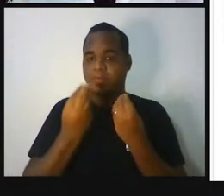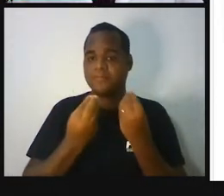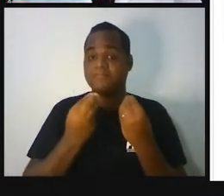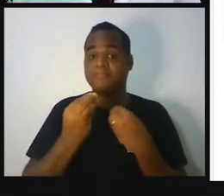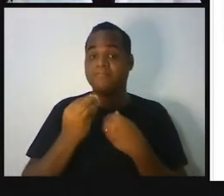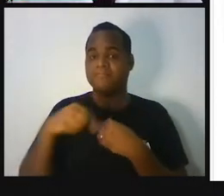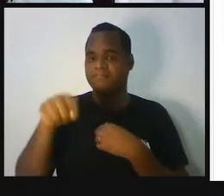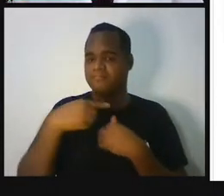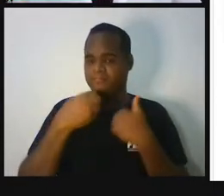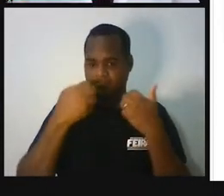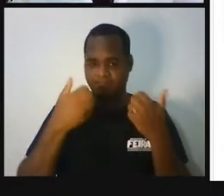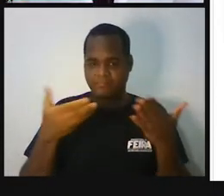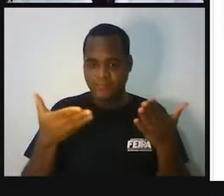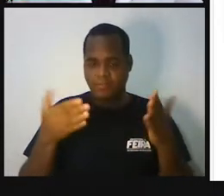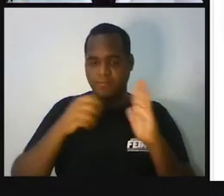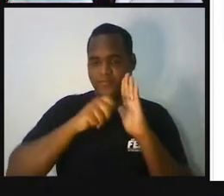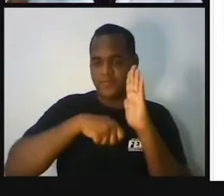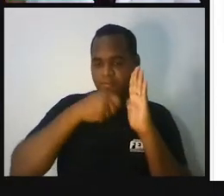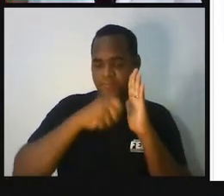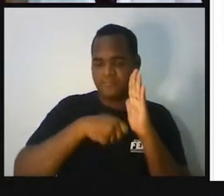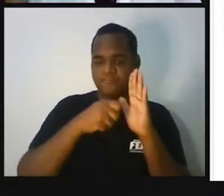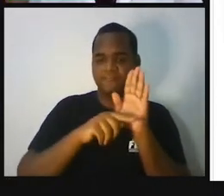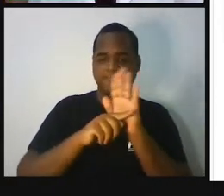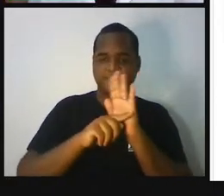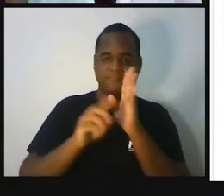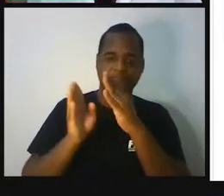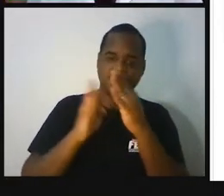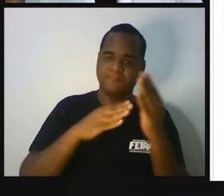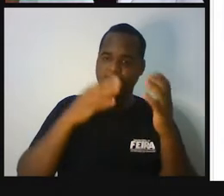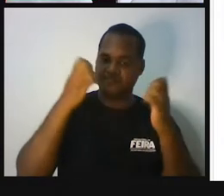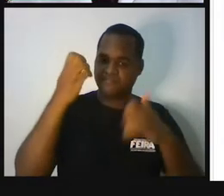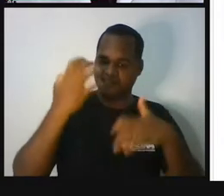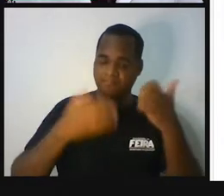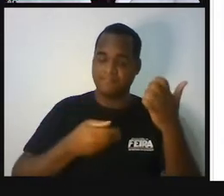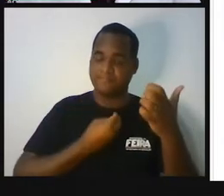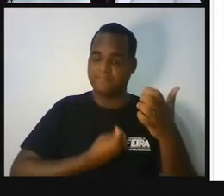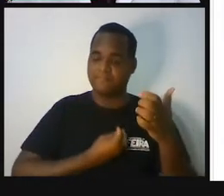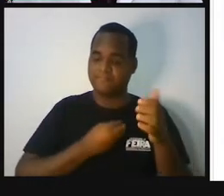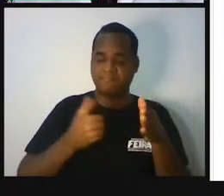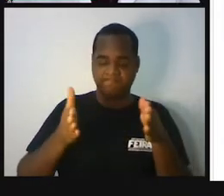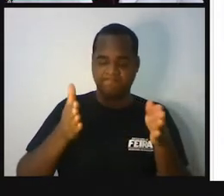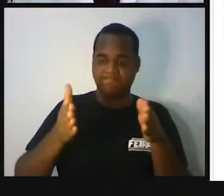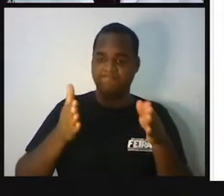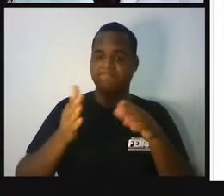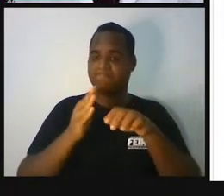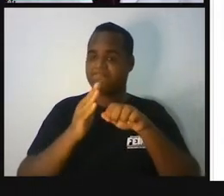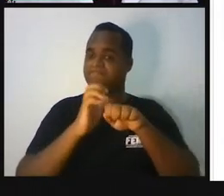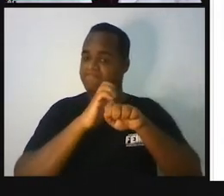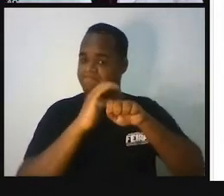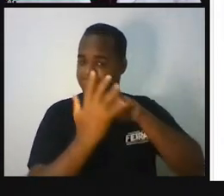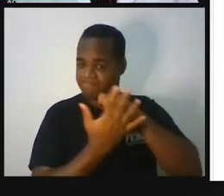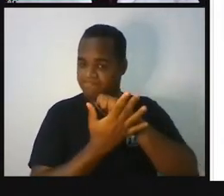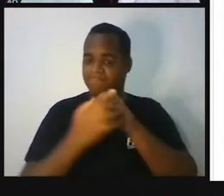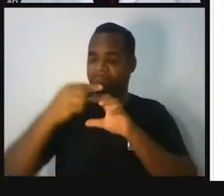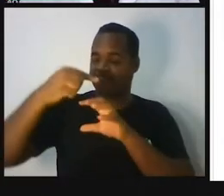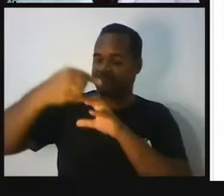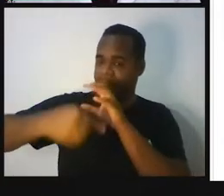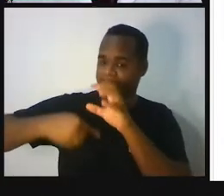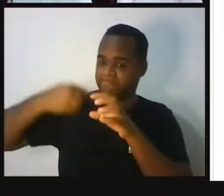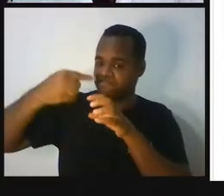É nesse momento que eu tô gravando um vídeo nós estamos vivenciando um período de pandemia Mundial